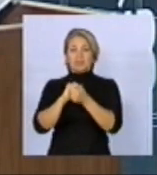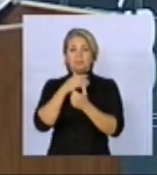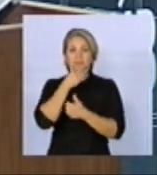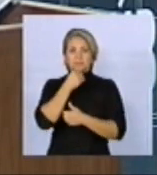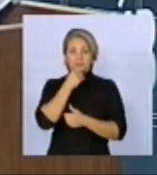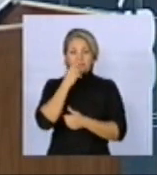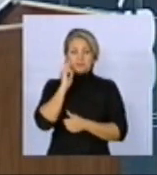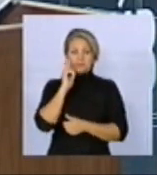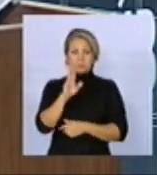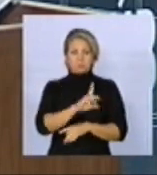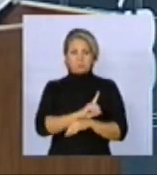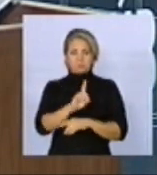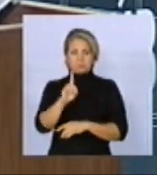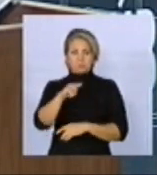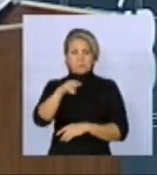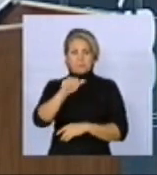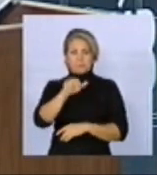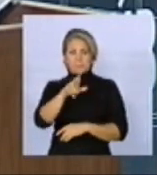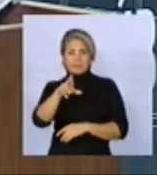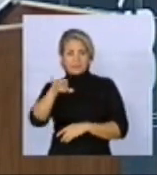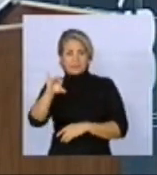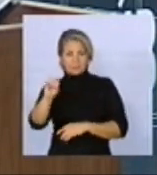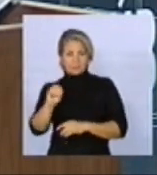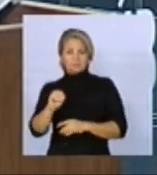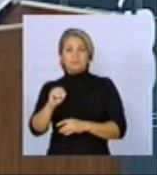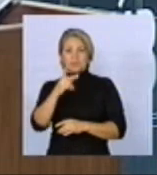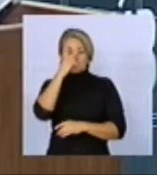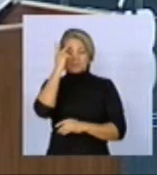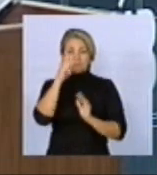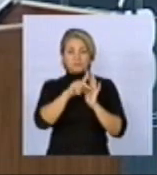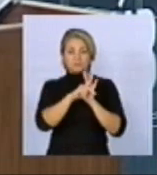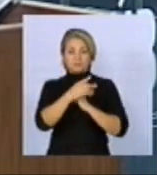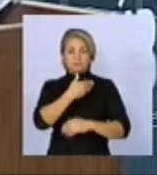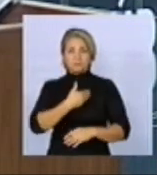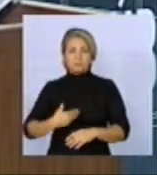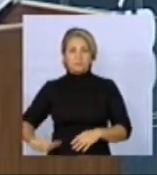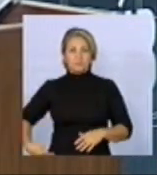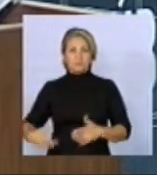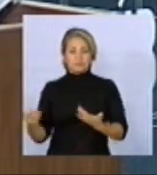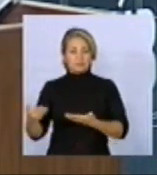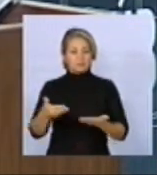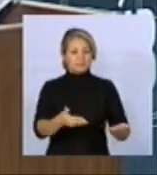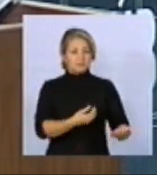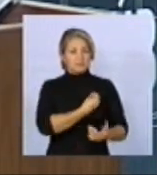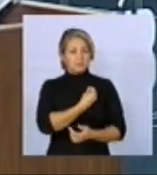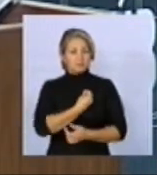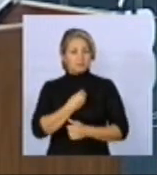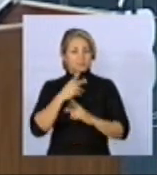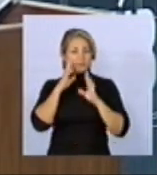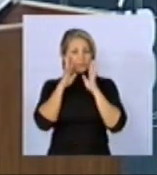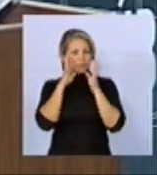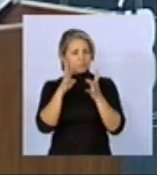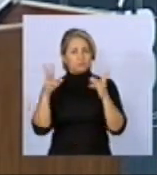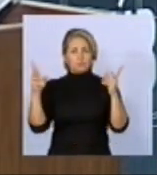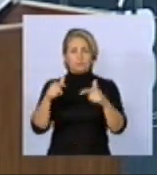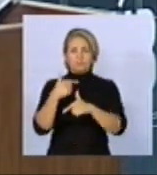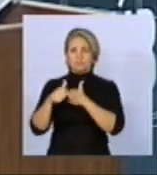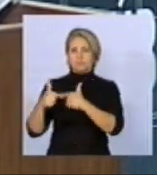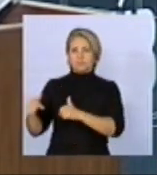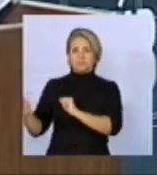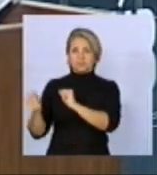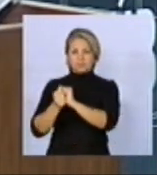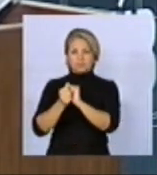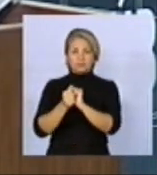Mário guiz Procurador Geral da República aqui presente que tem acompanhado todos os nossos os trabalhos da nossa turma das